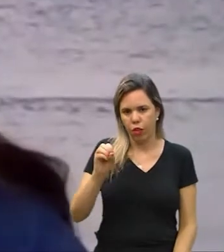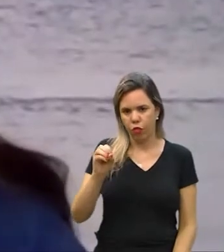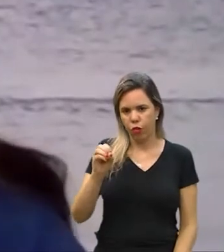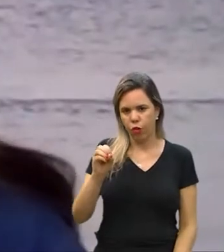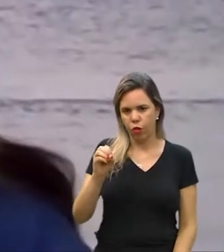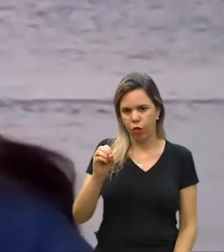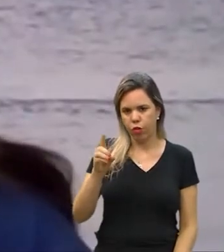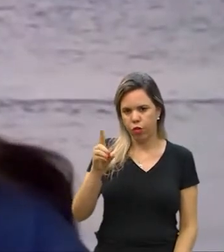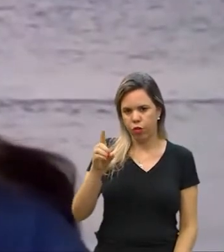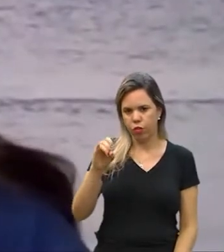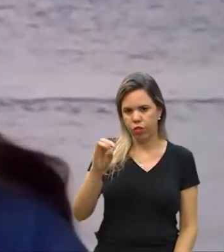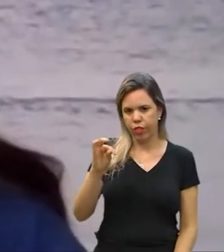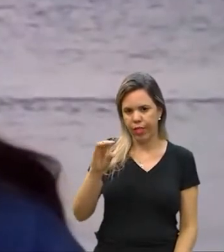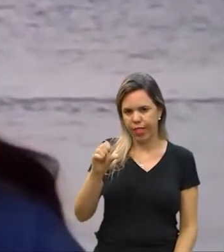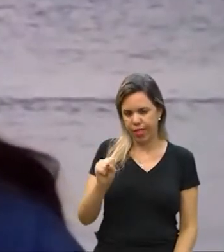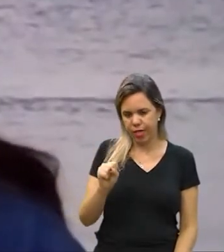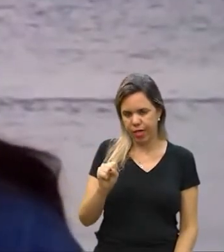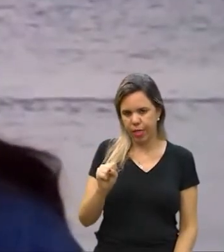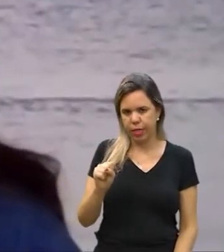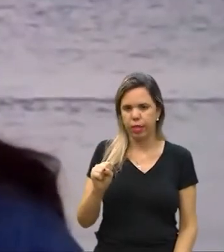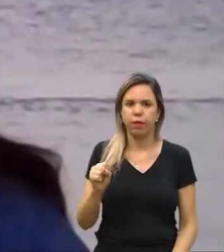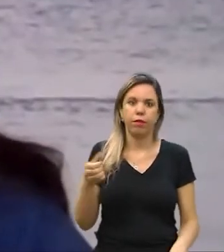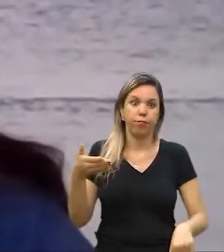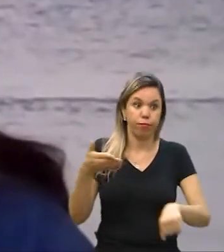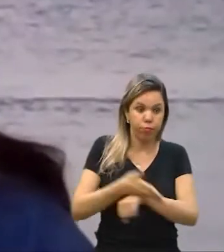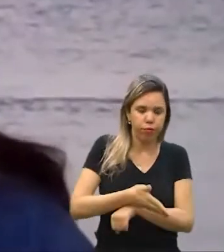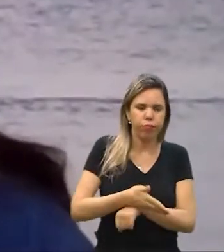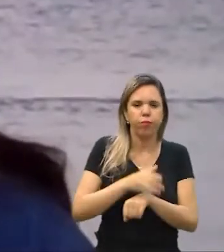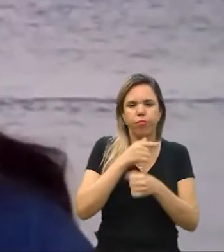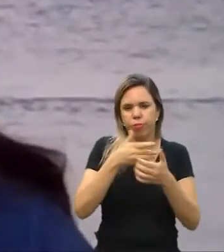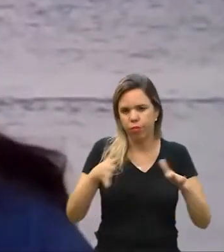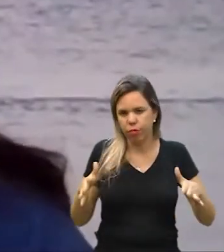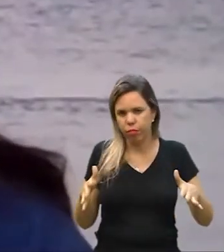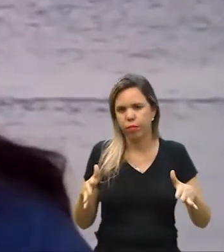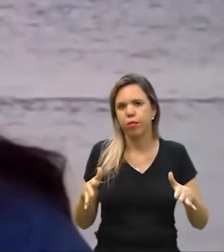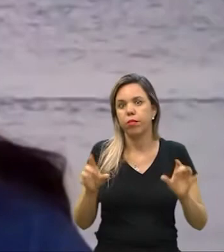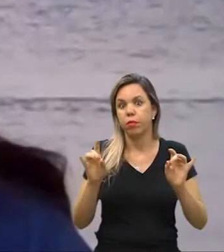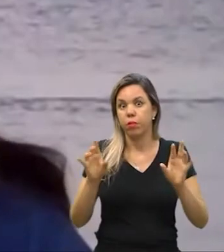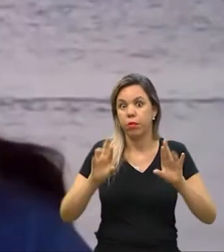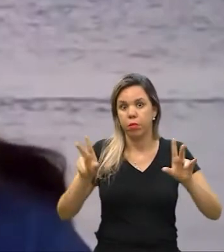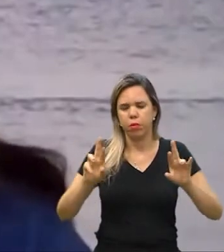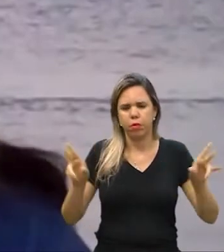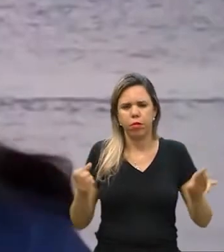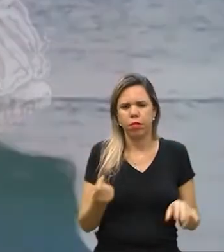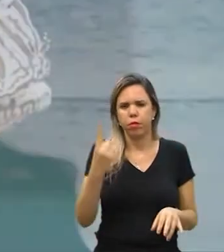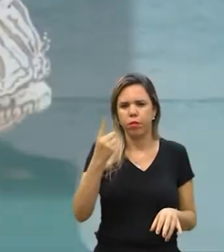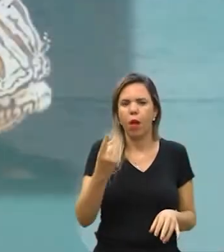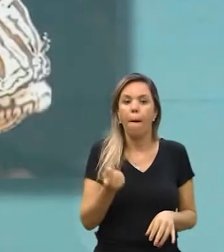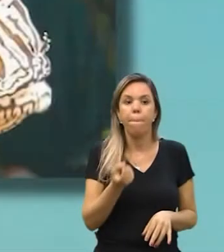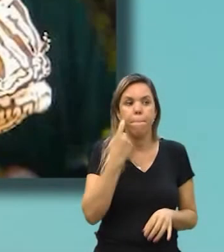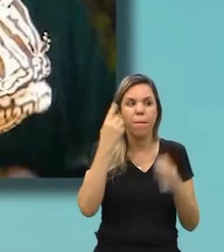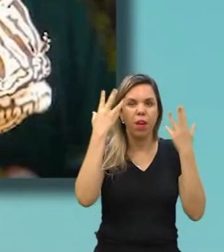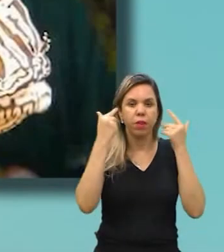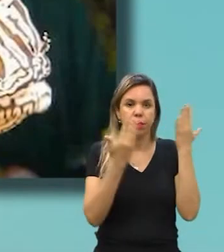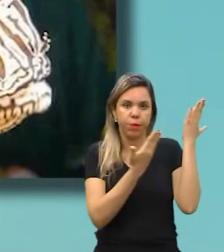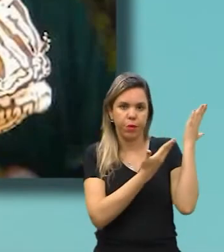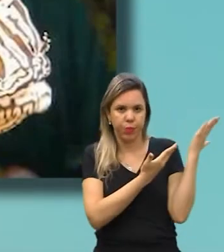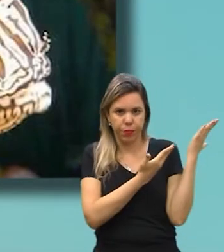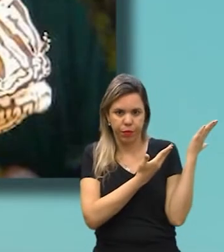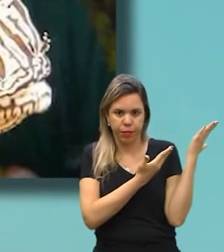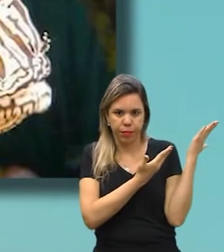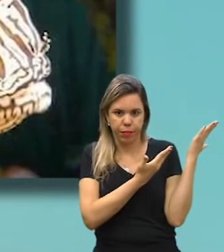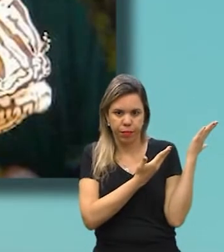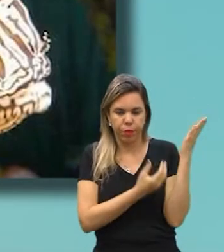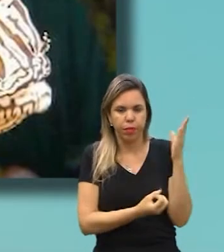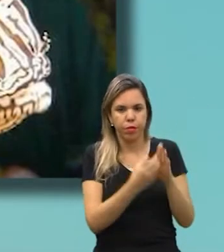exóticas ou invasoras e tudo mais. Essas espécies, o do peixe-leão, por exemplo,